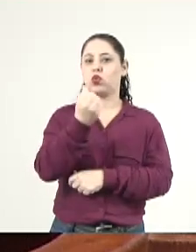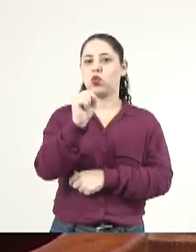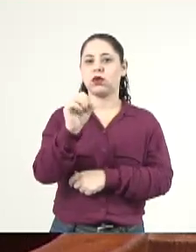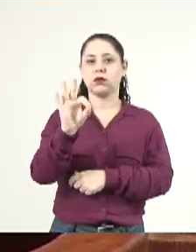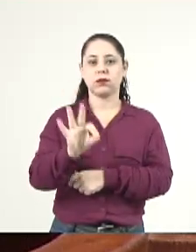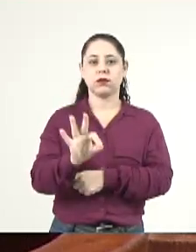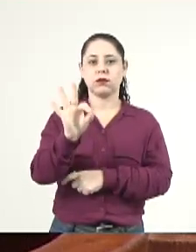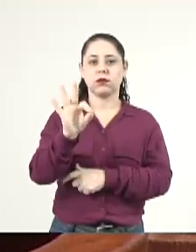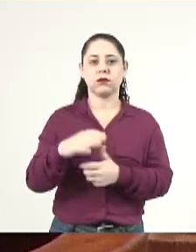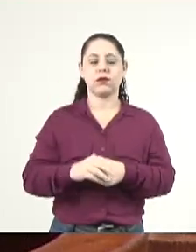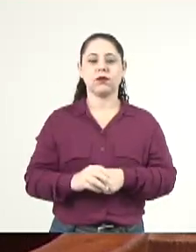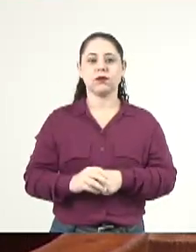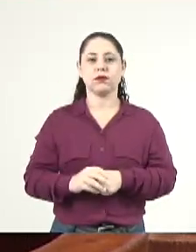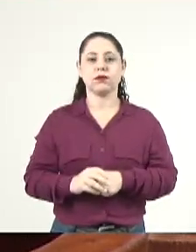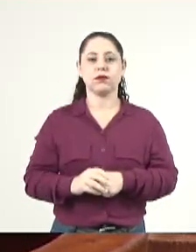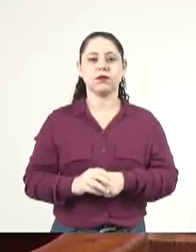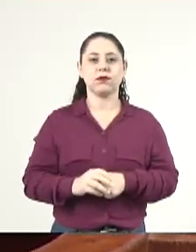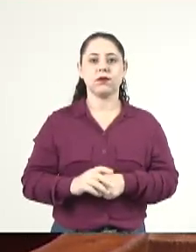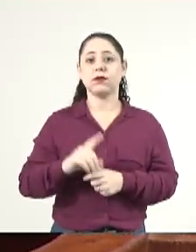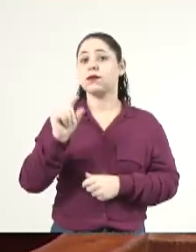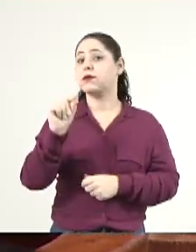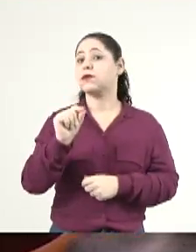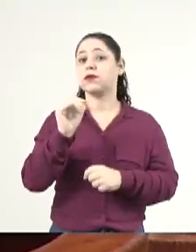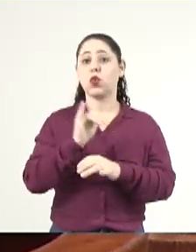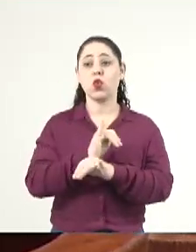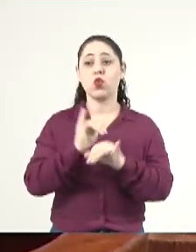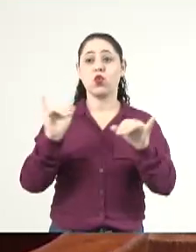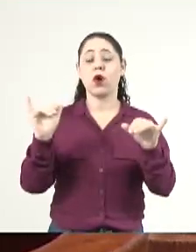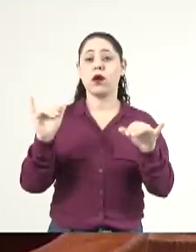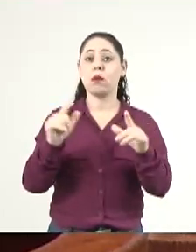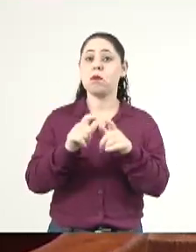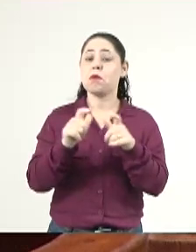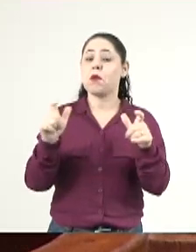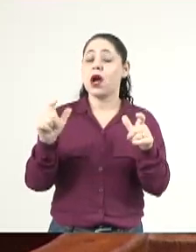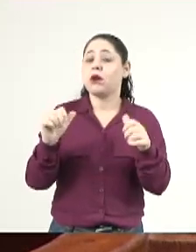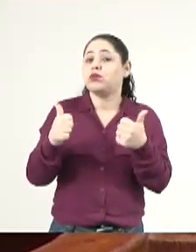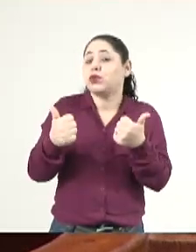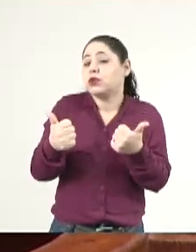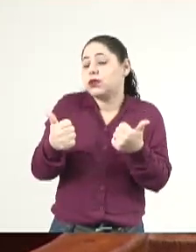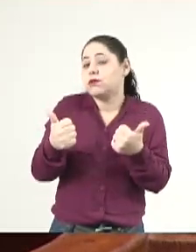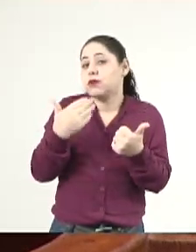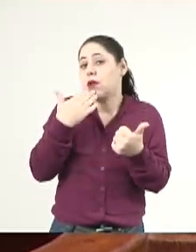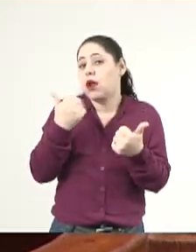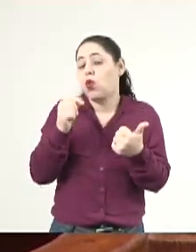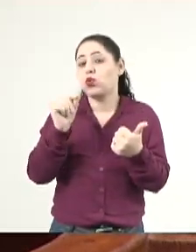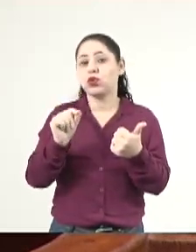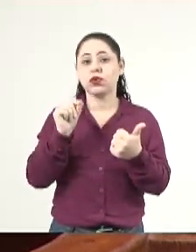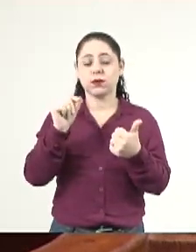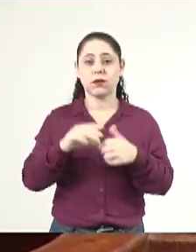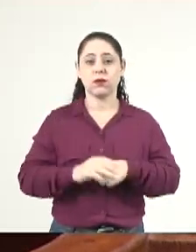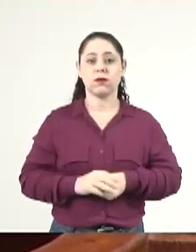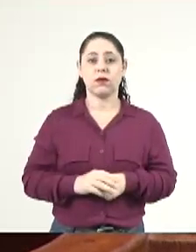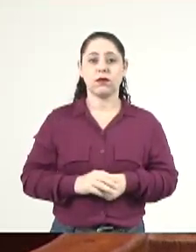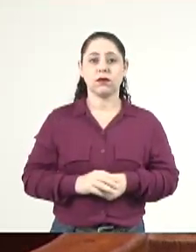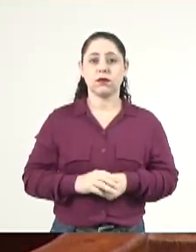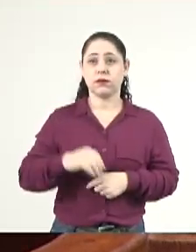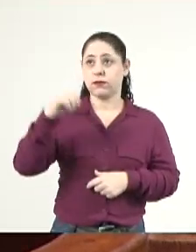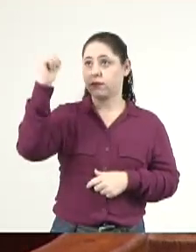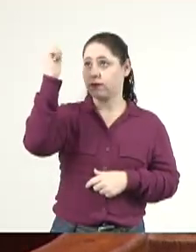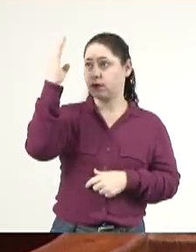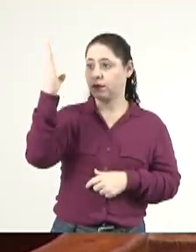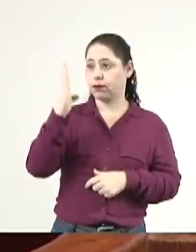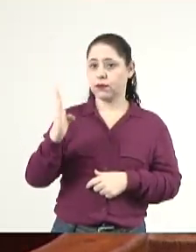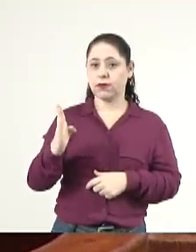0,8%. E uma notícia ainda muito mais positiva, de que o